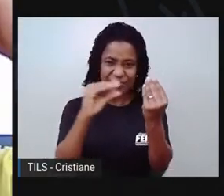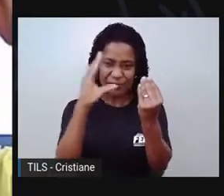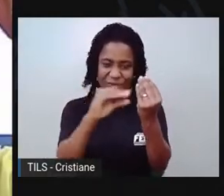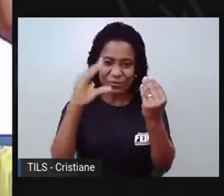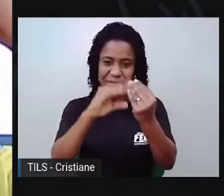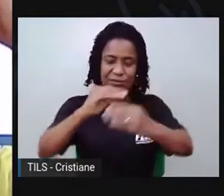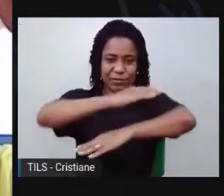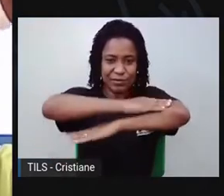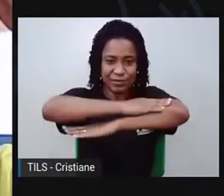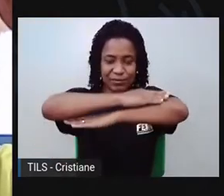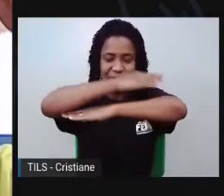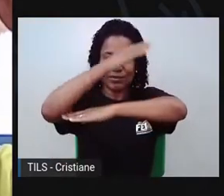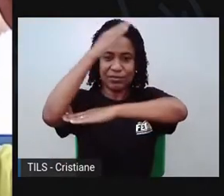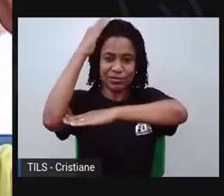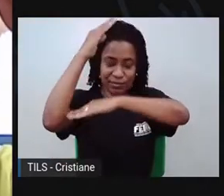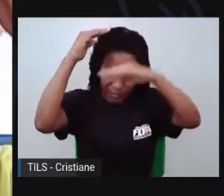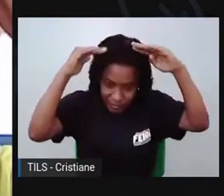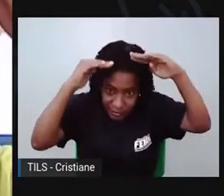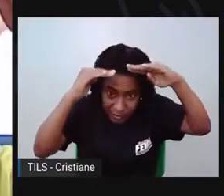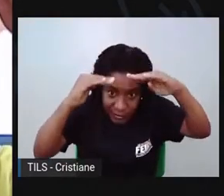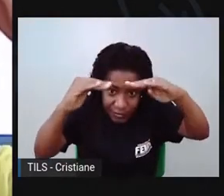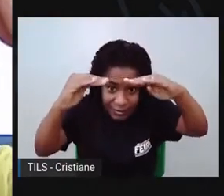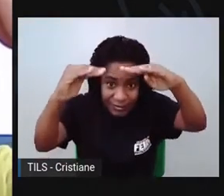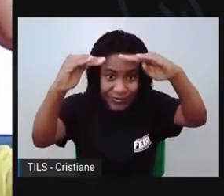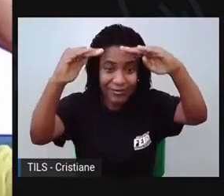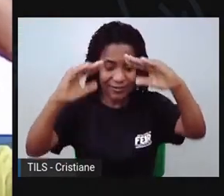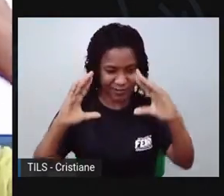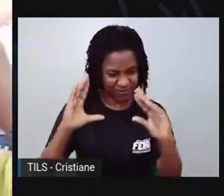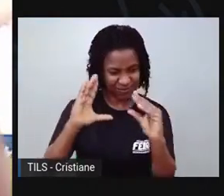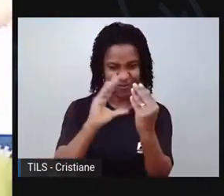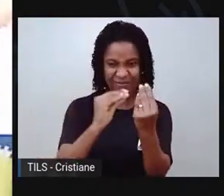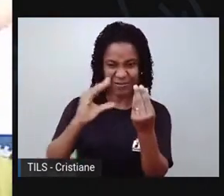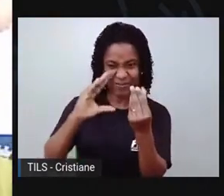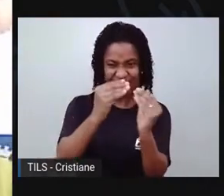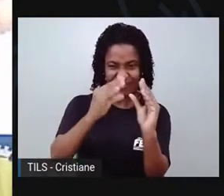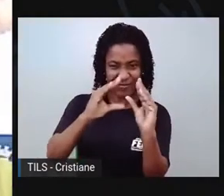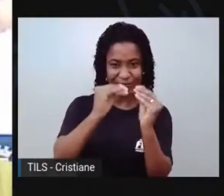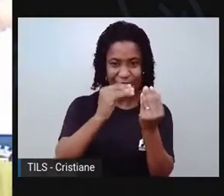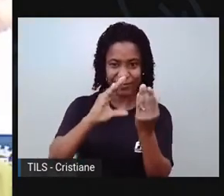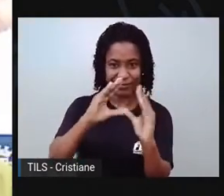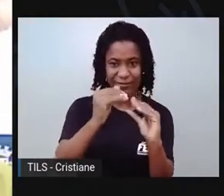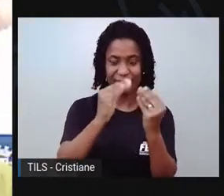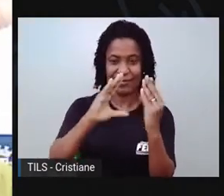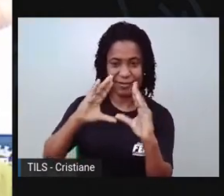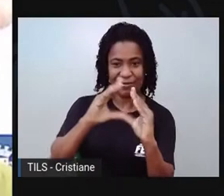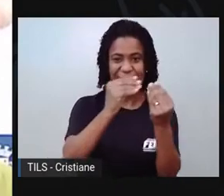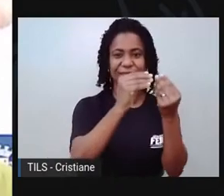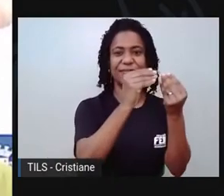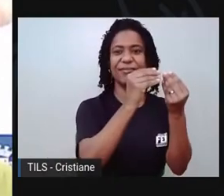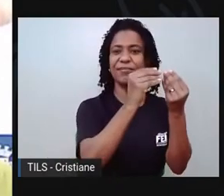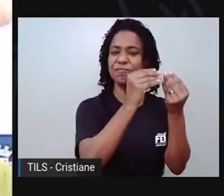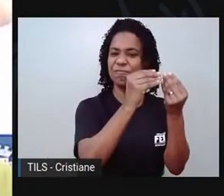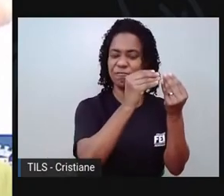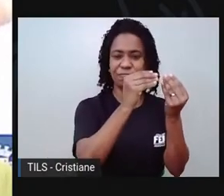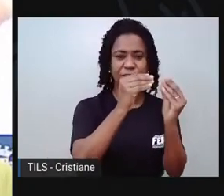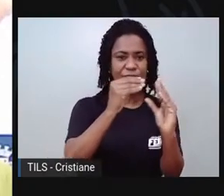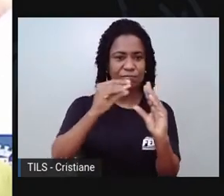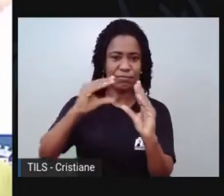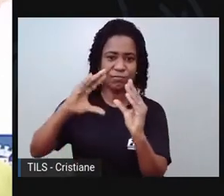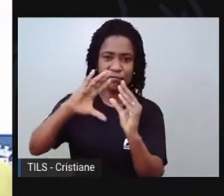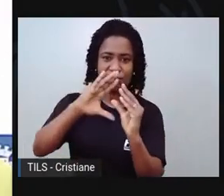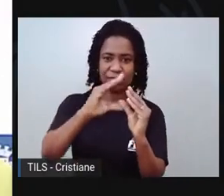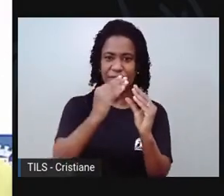debaixo de uma sacada. O cravo